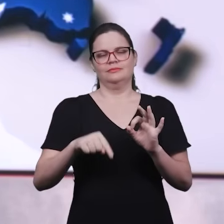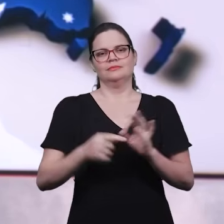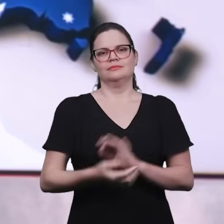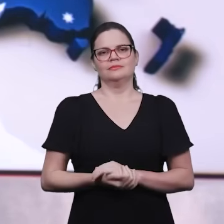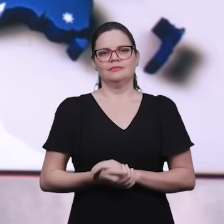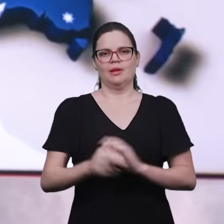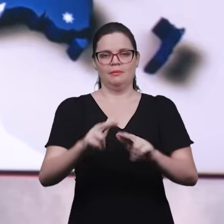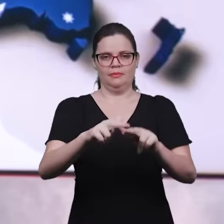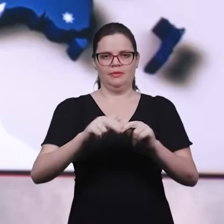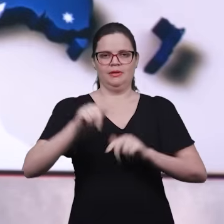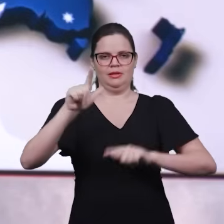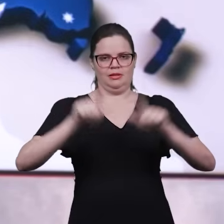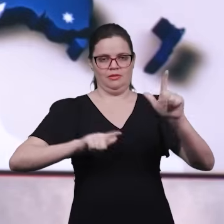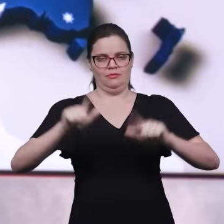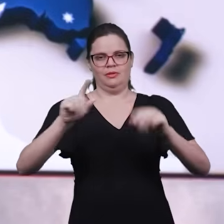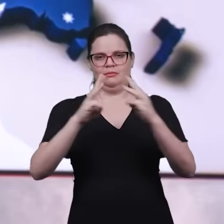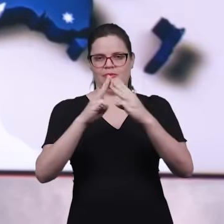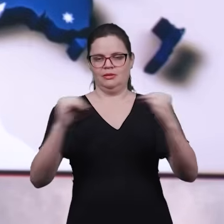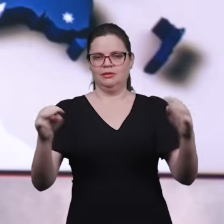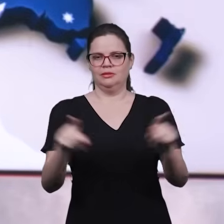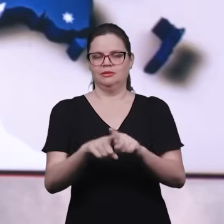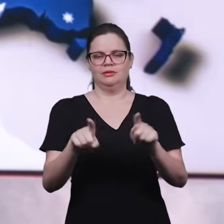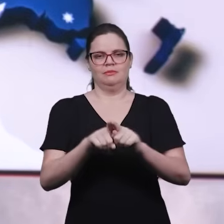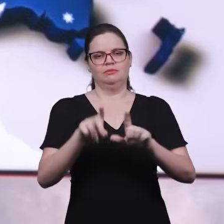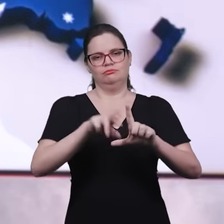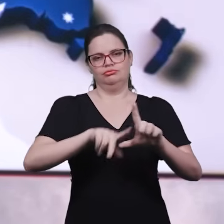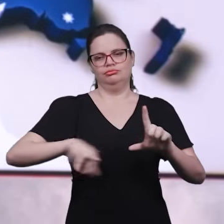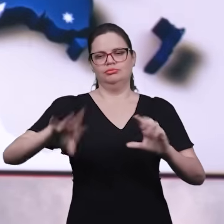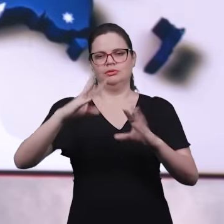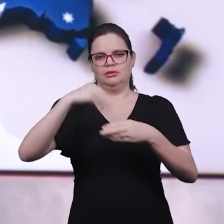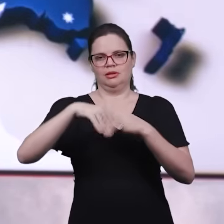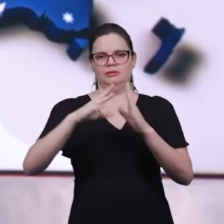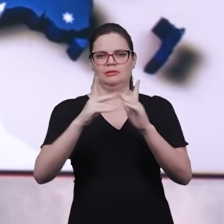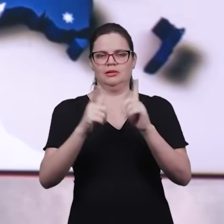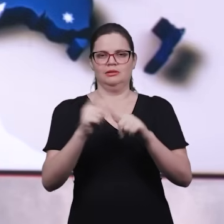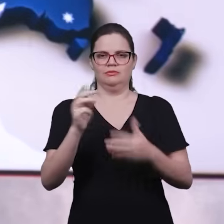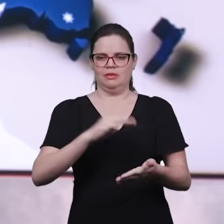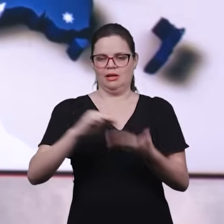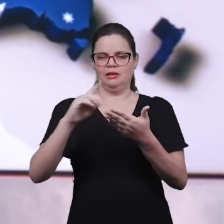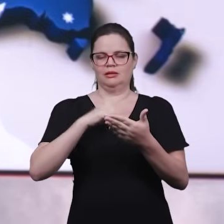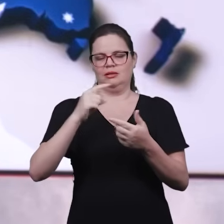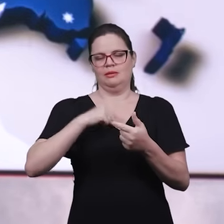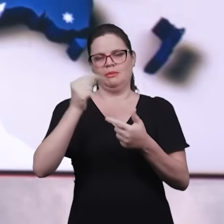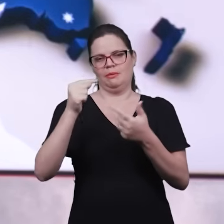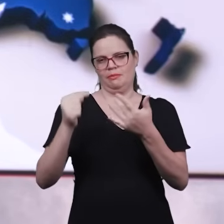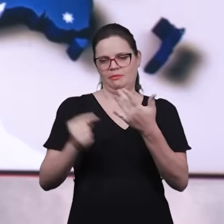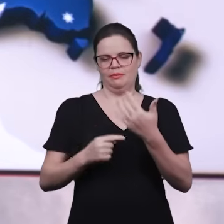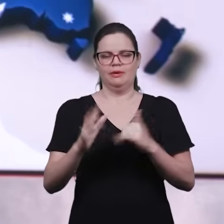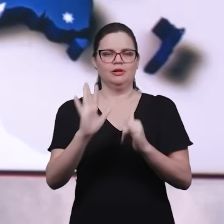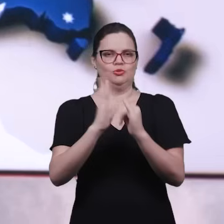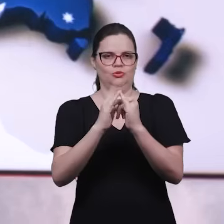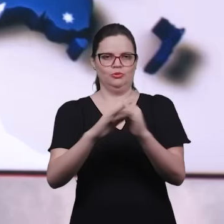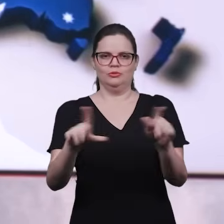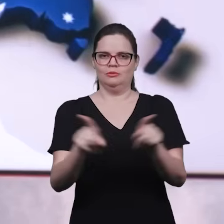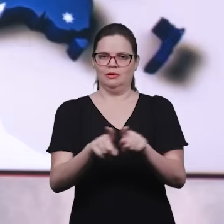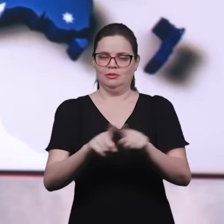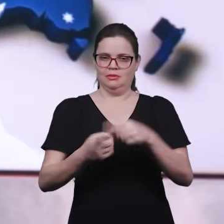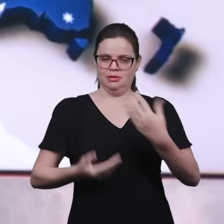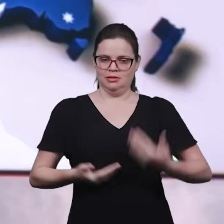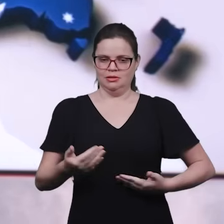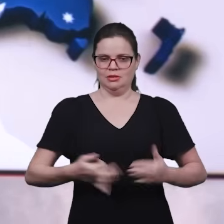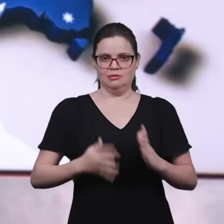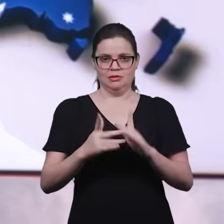veem pelos nossos canais de televisão ou pelas nossas plataformas no YouTube, nossos irmãos da Igreja